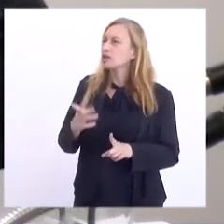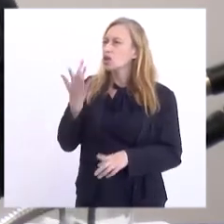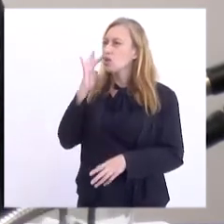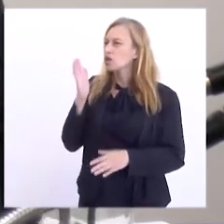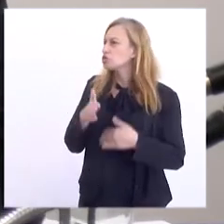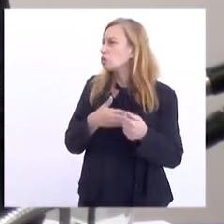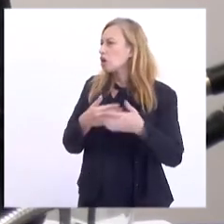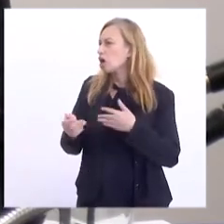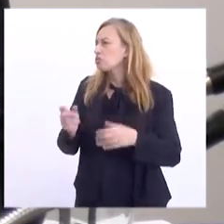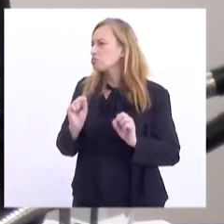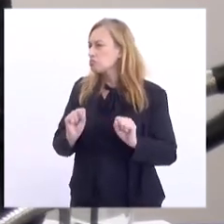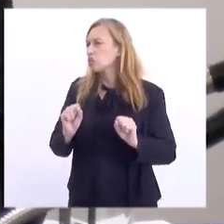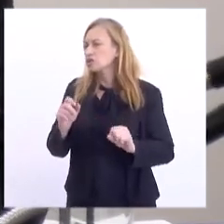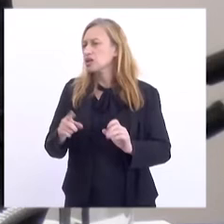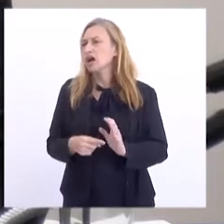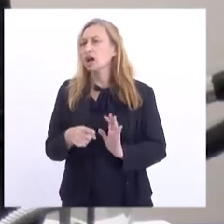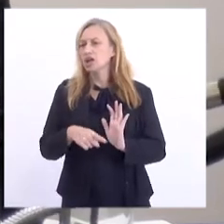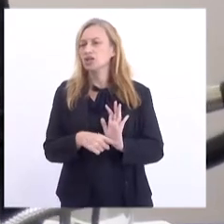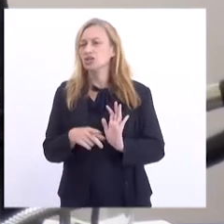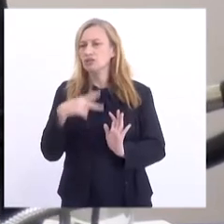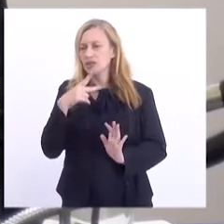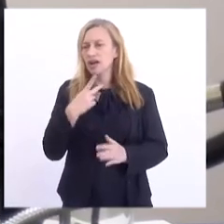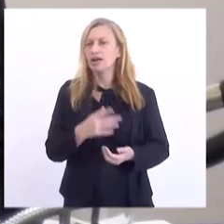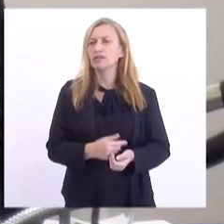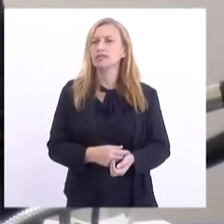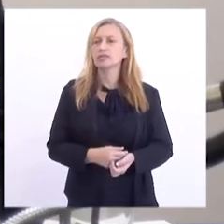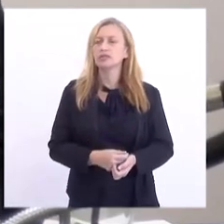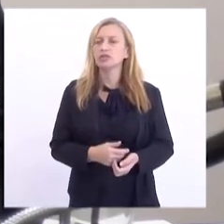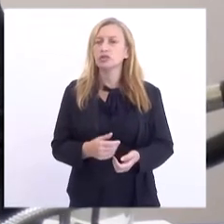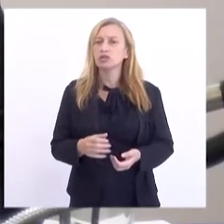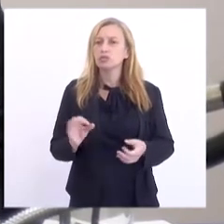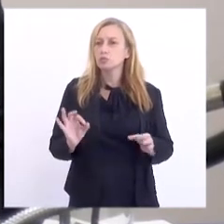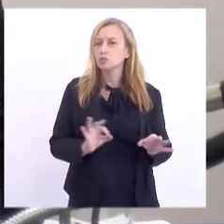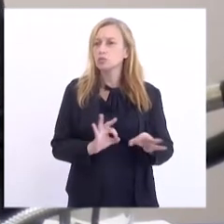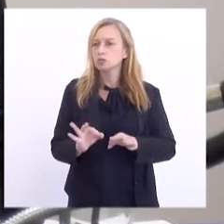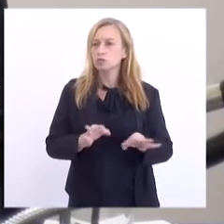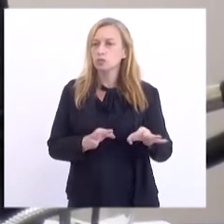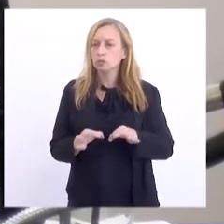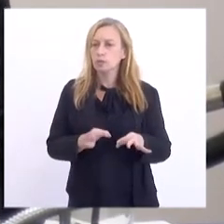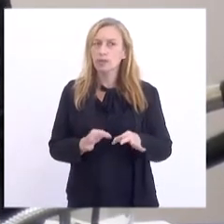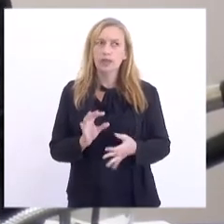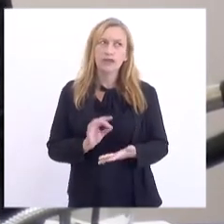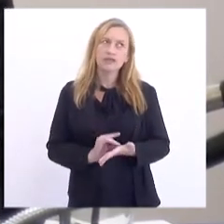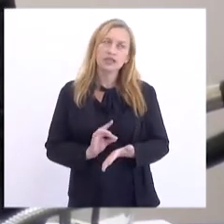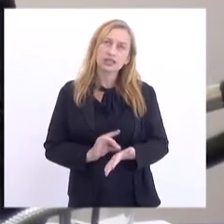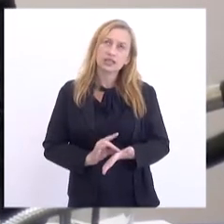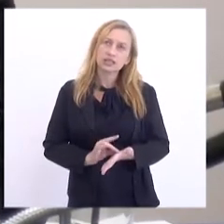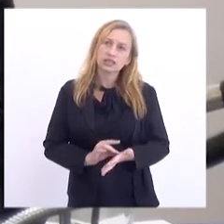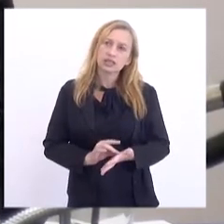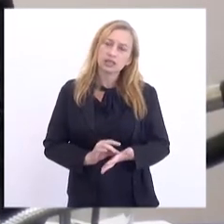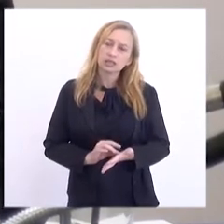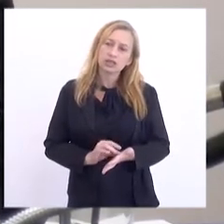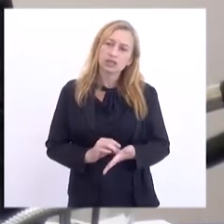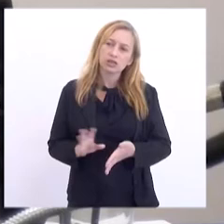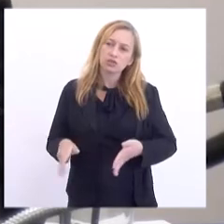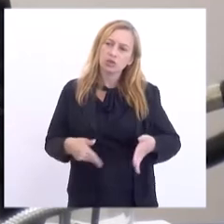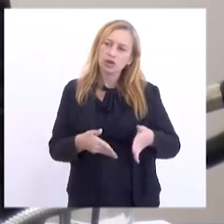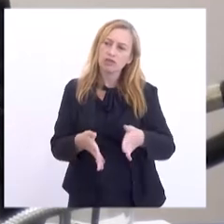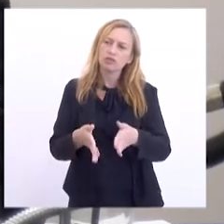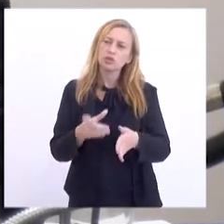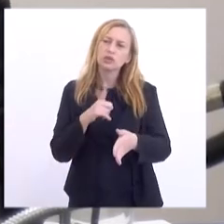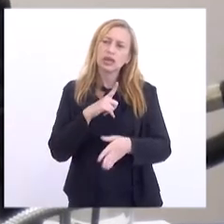presente que possam contribuir porque um planejamento e ele é verdade ele dá uma direção na